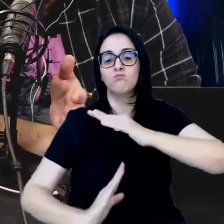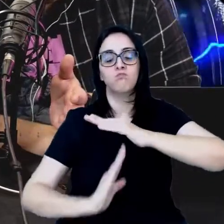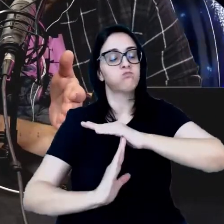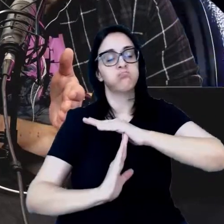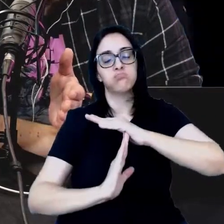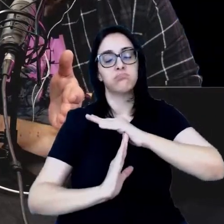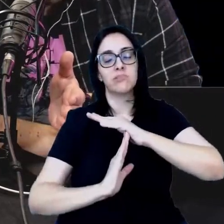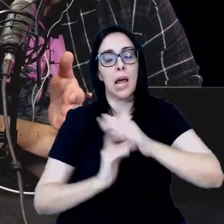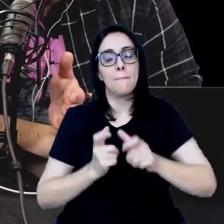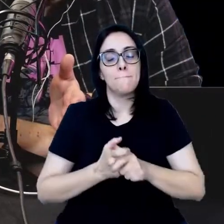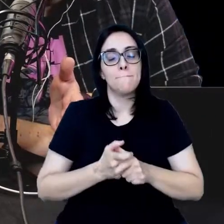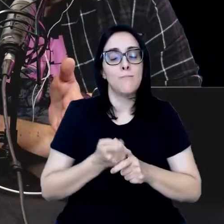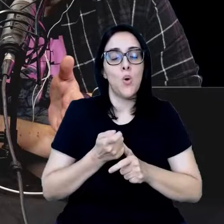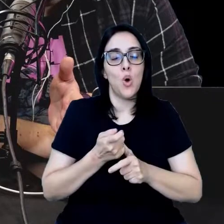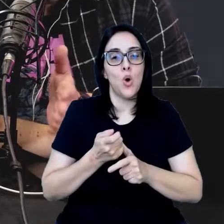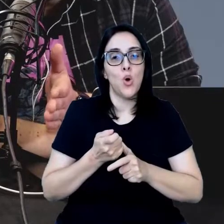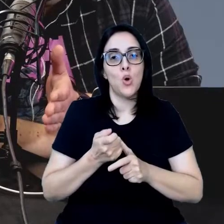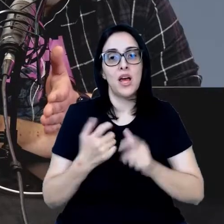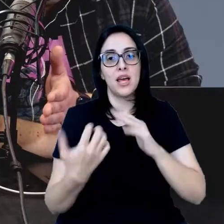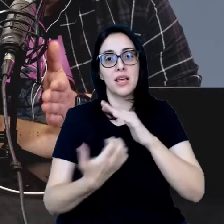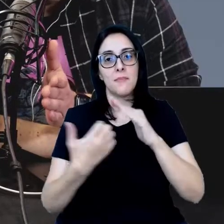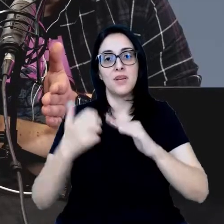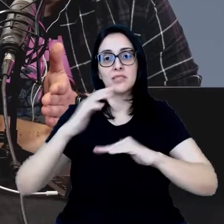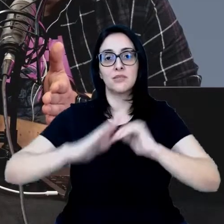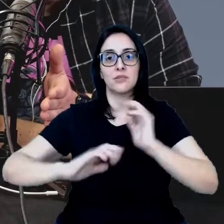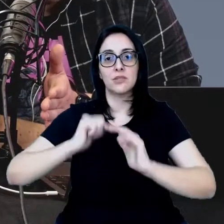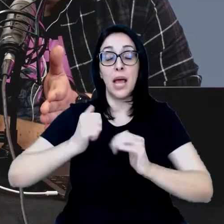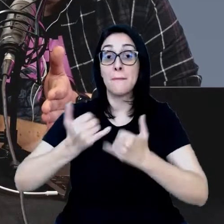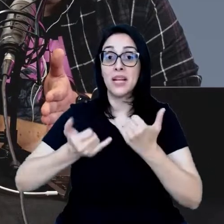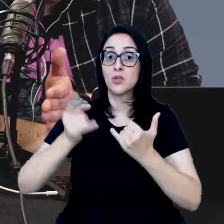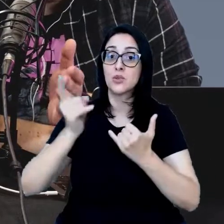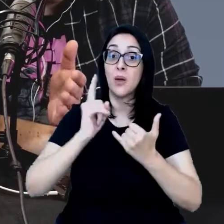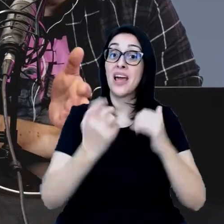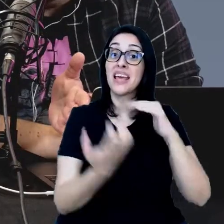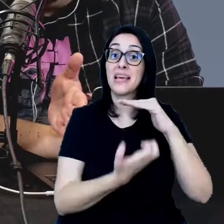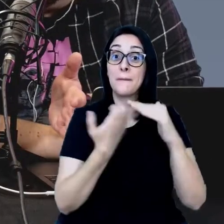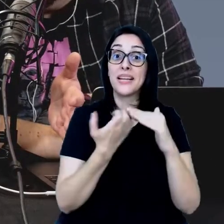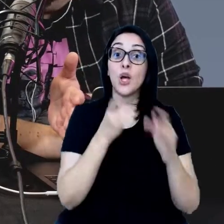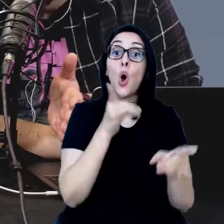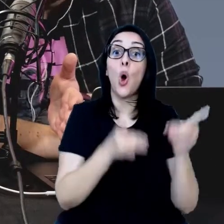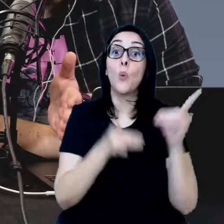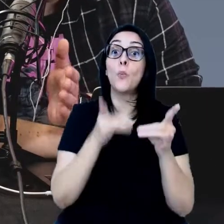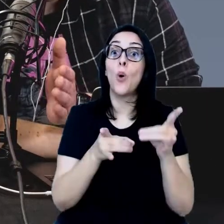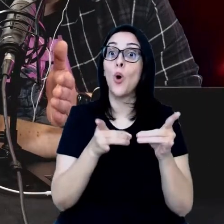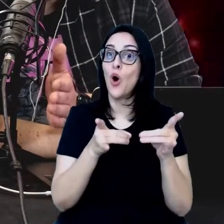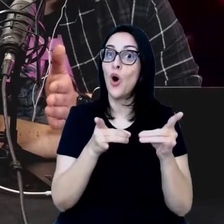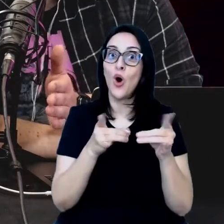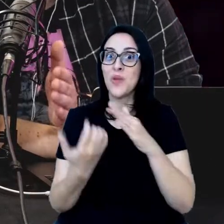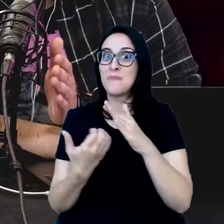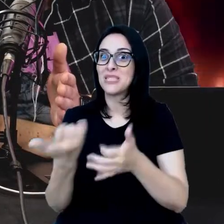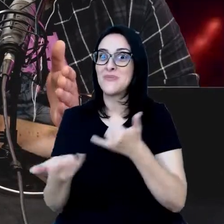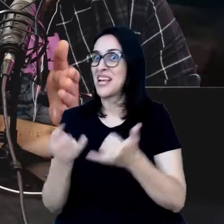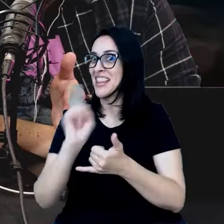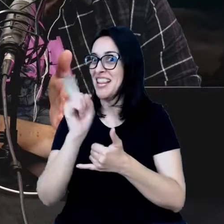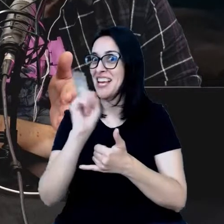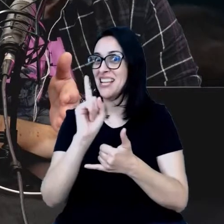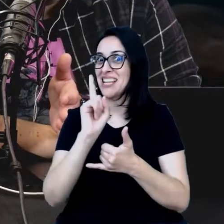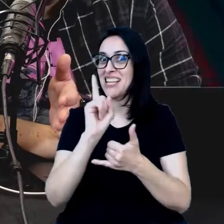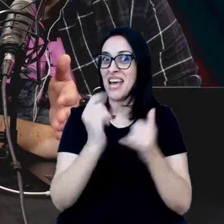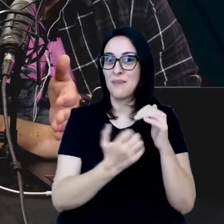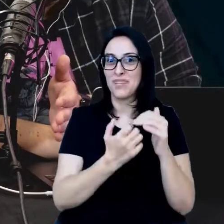que vão entregar? Ele não Brasil? É feito por uma empresa de brinquedo. Ele é feito por uma empresa de robótica. Nossa! Então é isso aí, muito